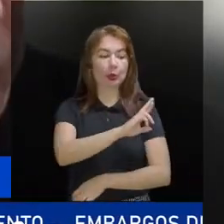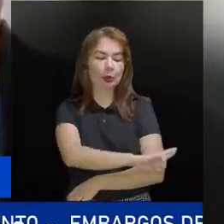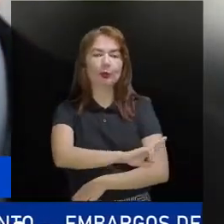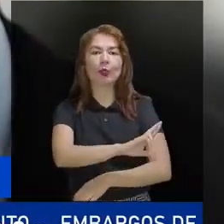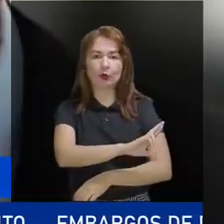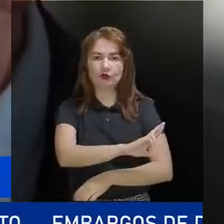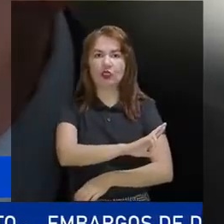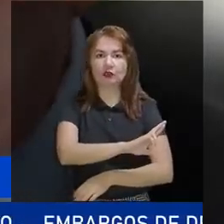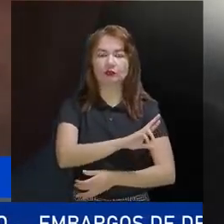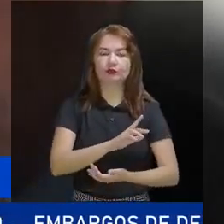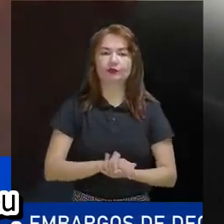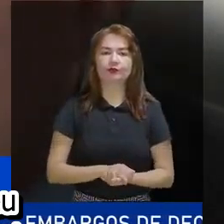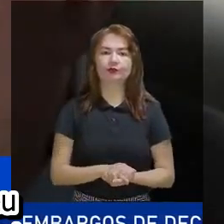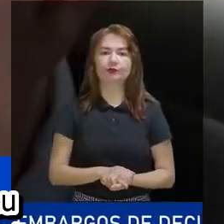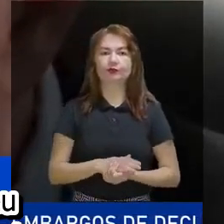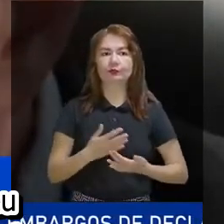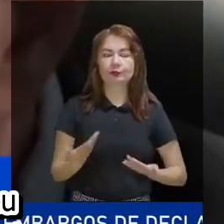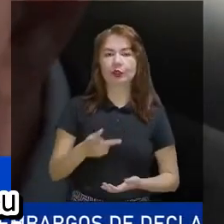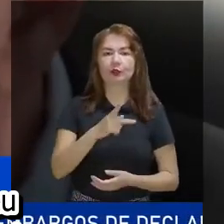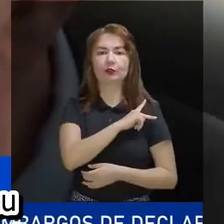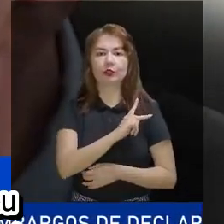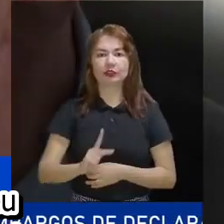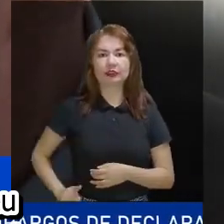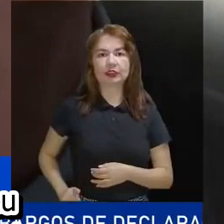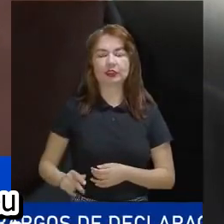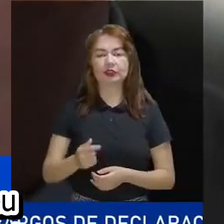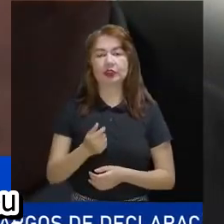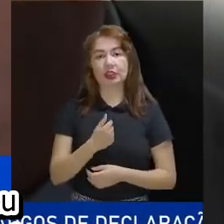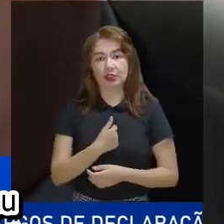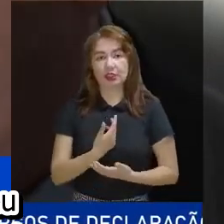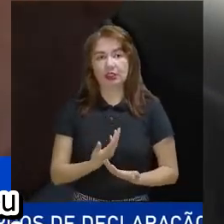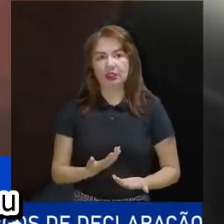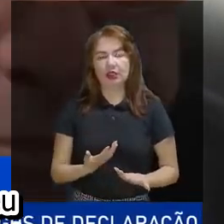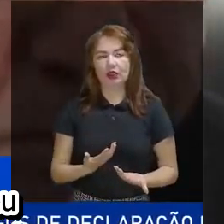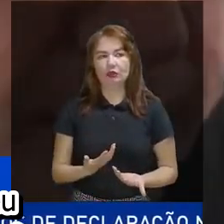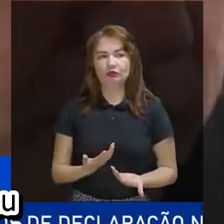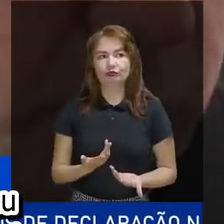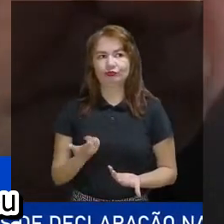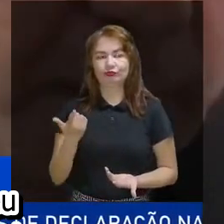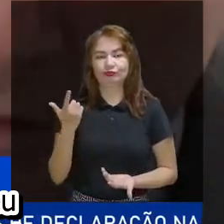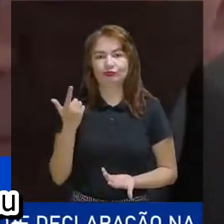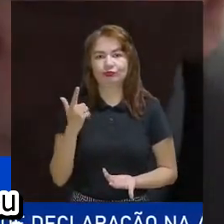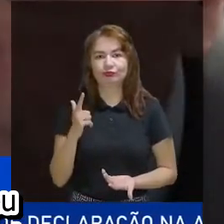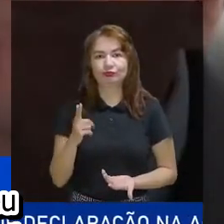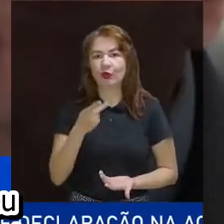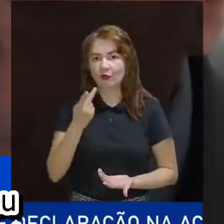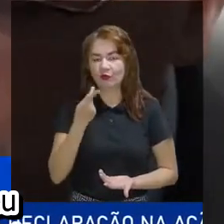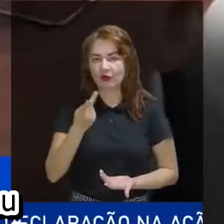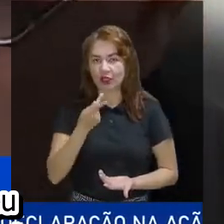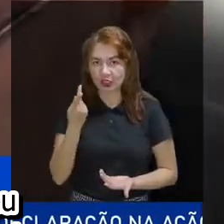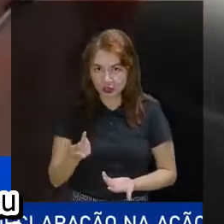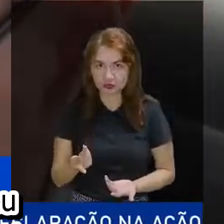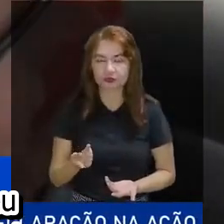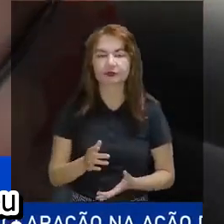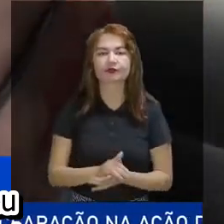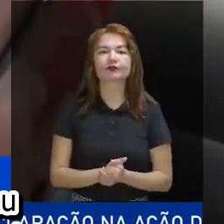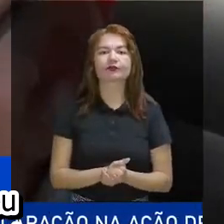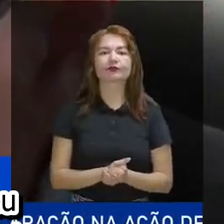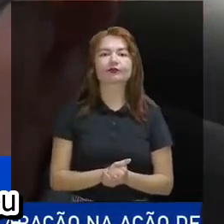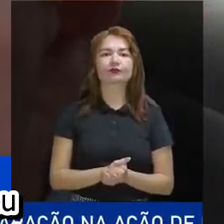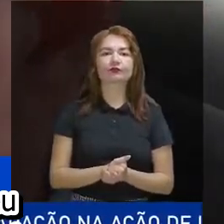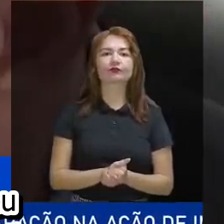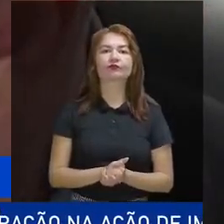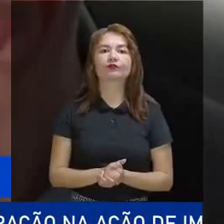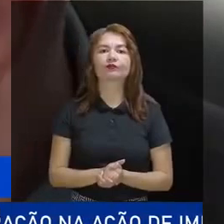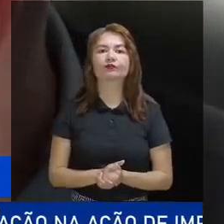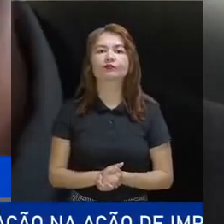com esse fundamento. Então, senhor presidente, eu estou revendo o meu posicionamento para acompanhar o entendimento que